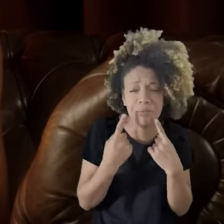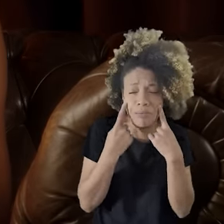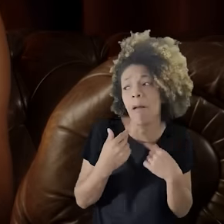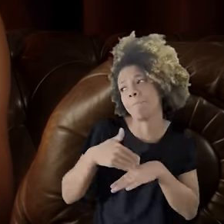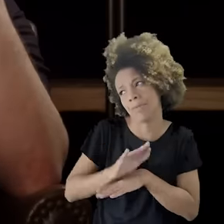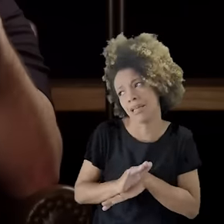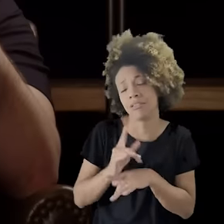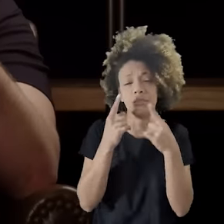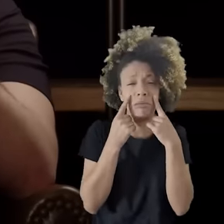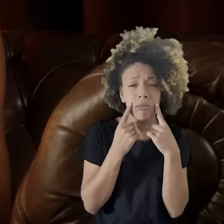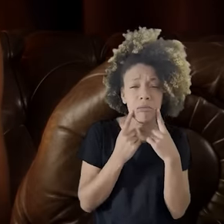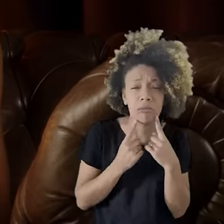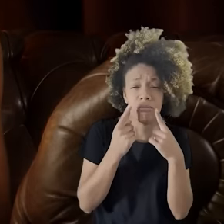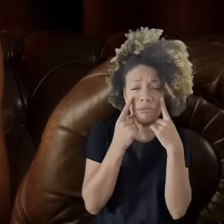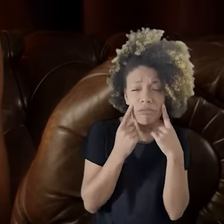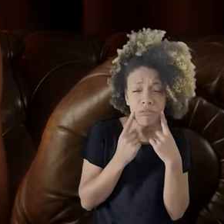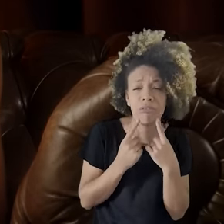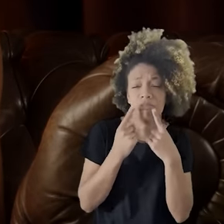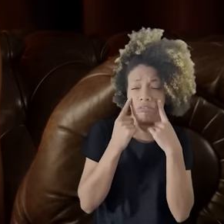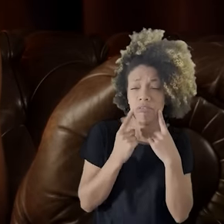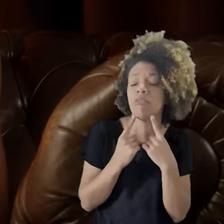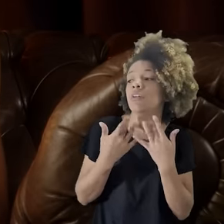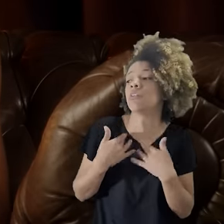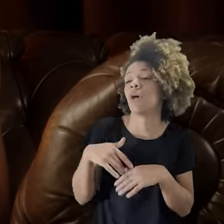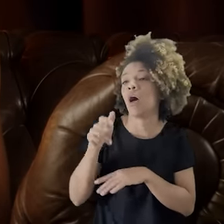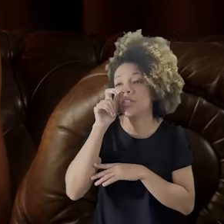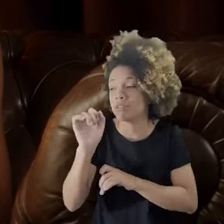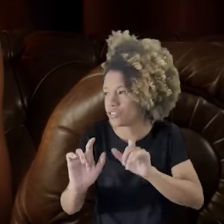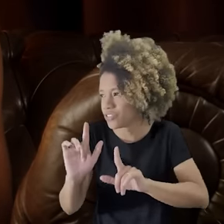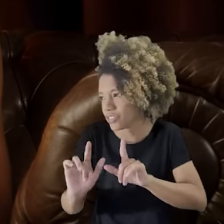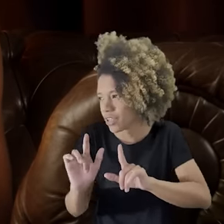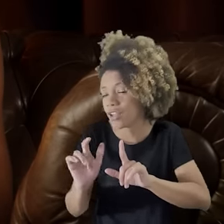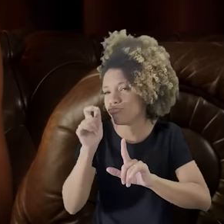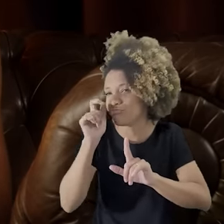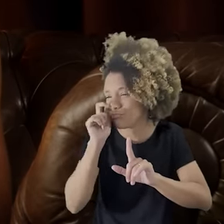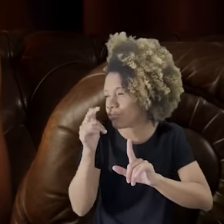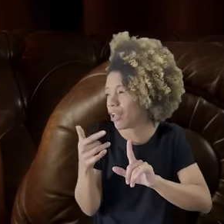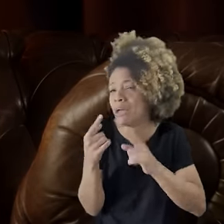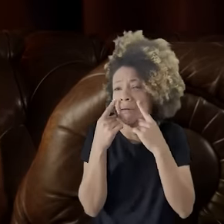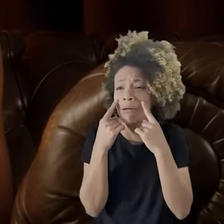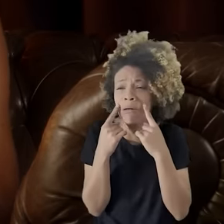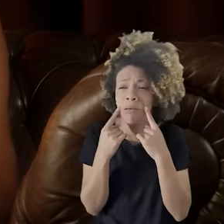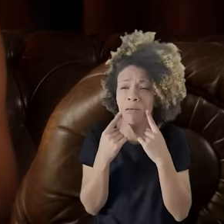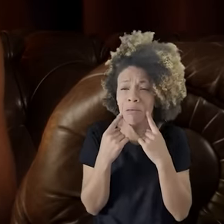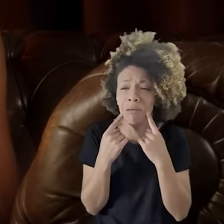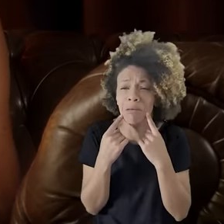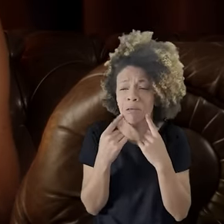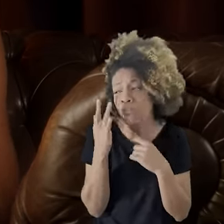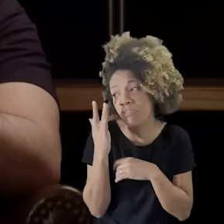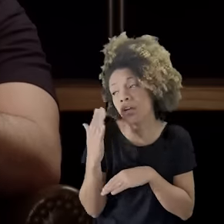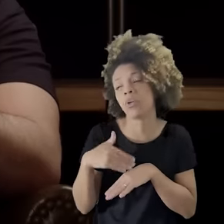ficava mais chorona né então eu vi eu eu assisti os programas de de televisão né chorava com uma